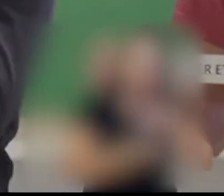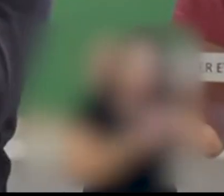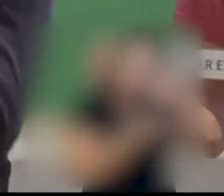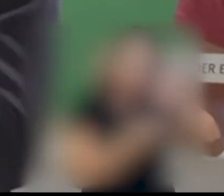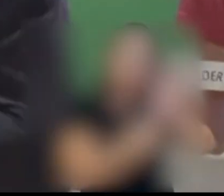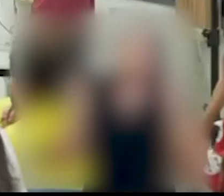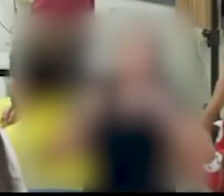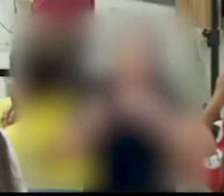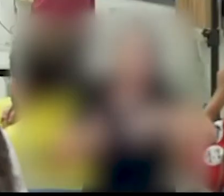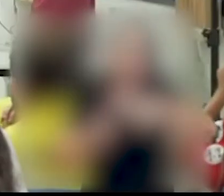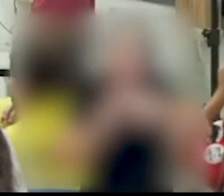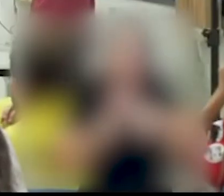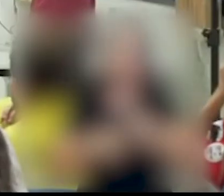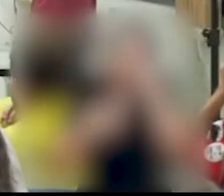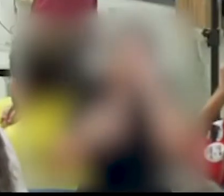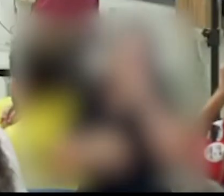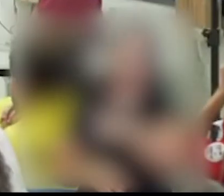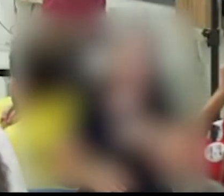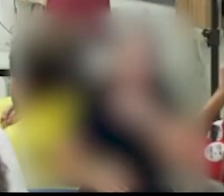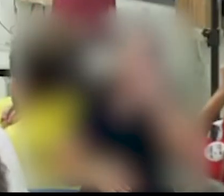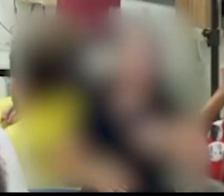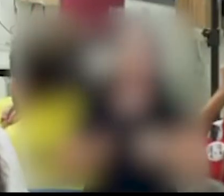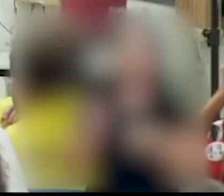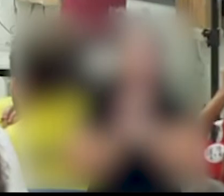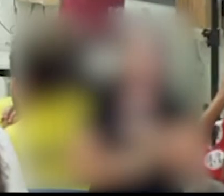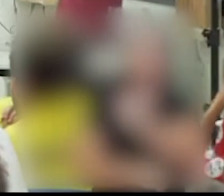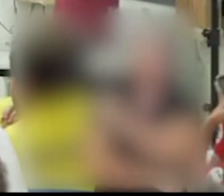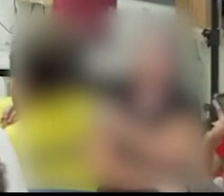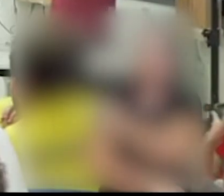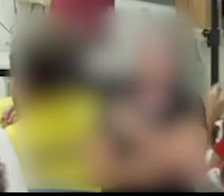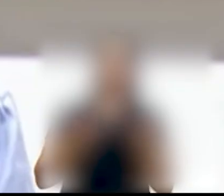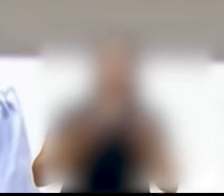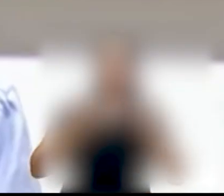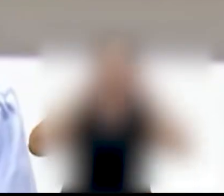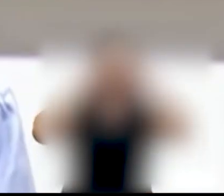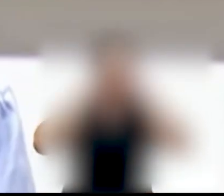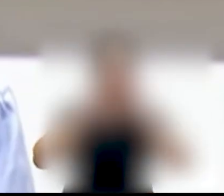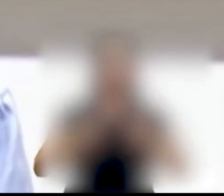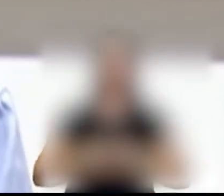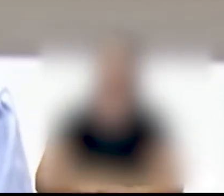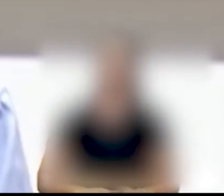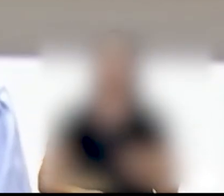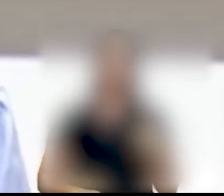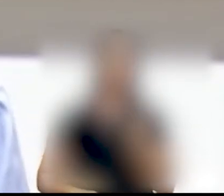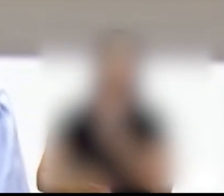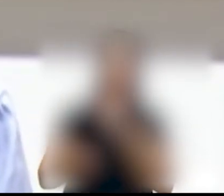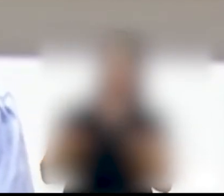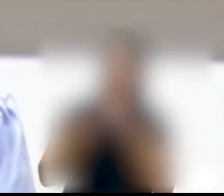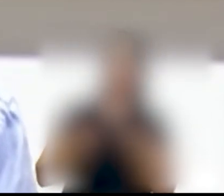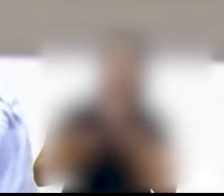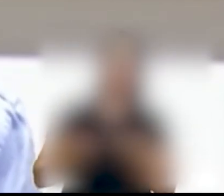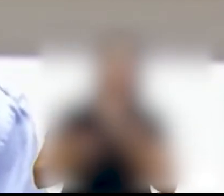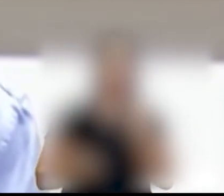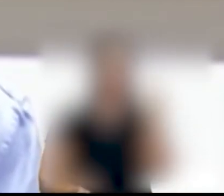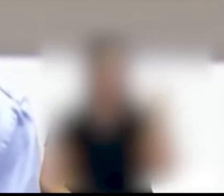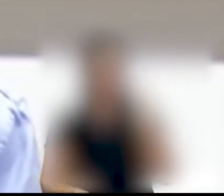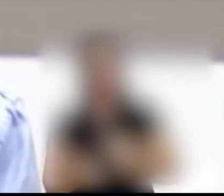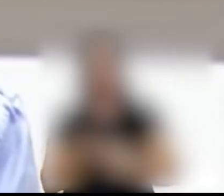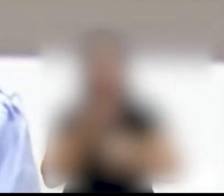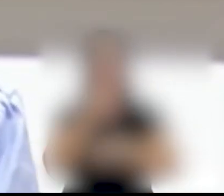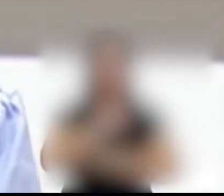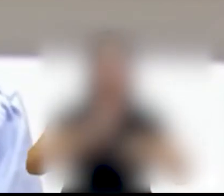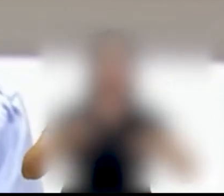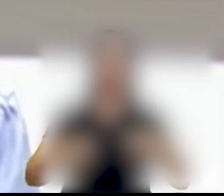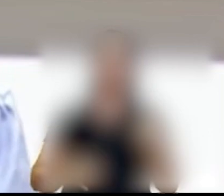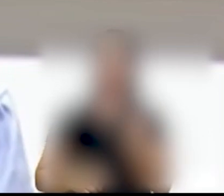debate promete ser decisivo para a escolha da nova gestão da UFO. Queremos reiterar nosso compromisso em